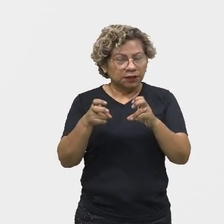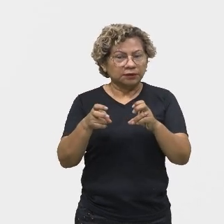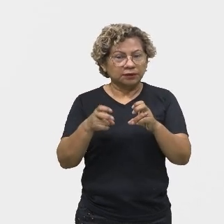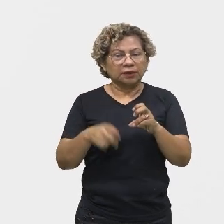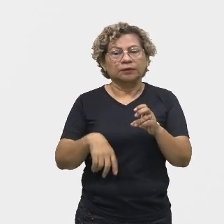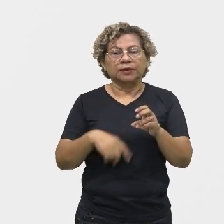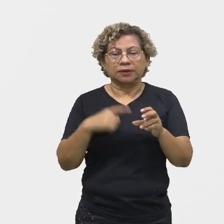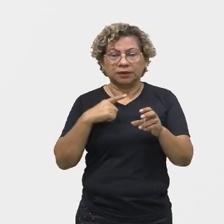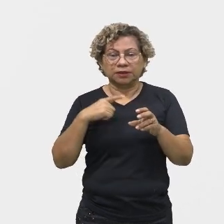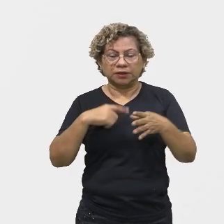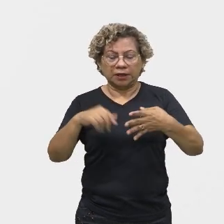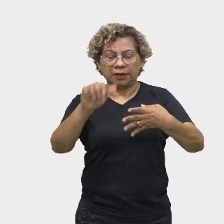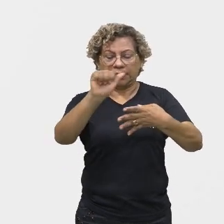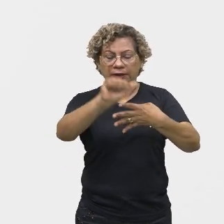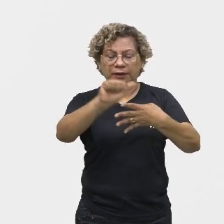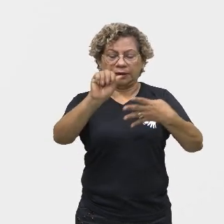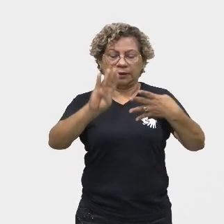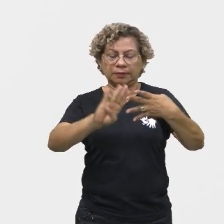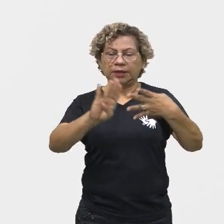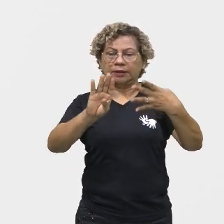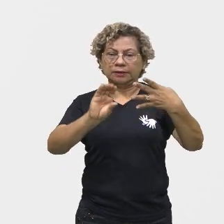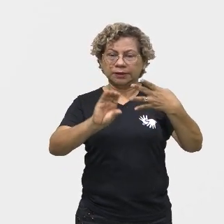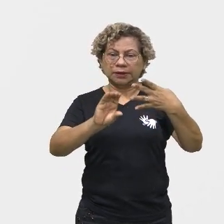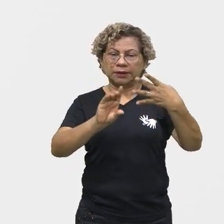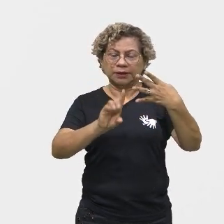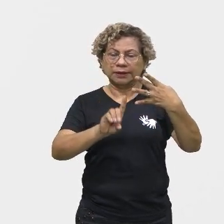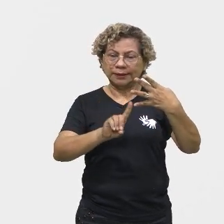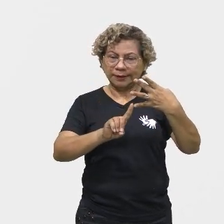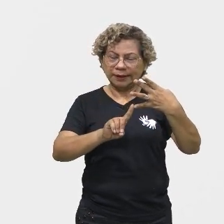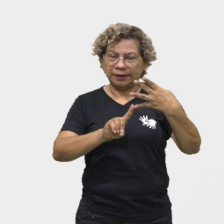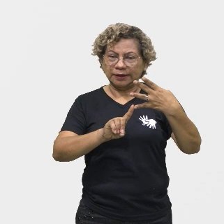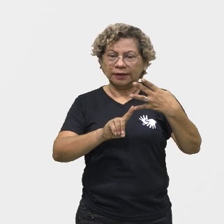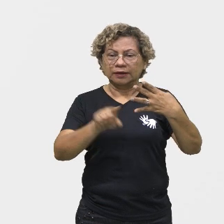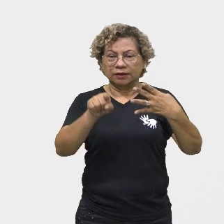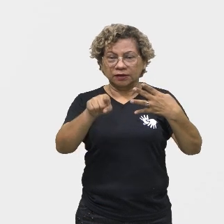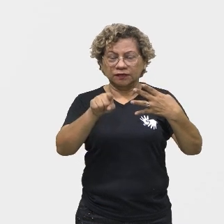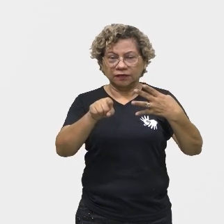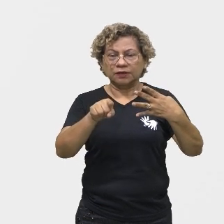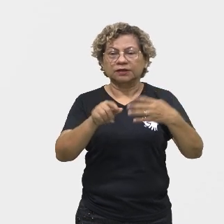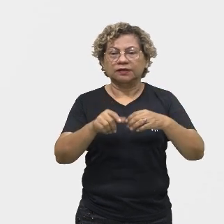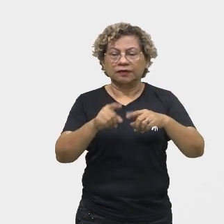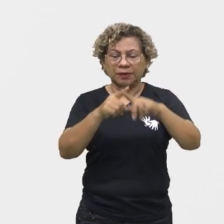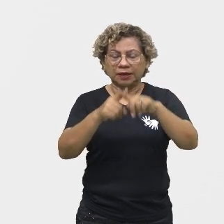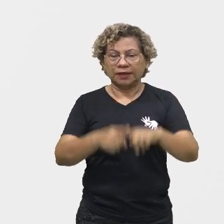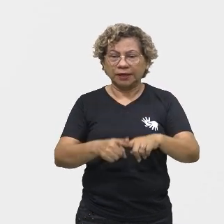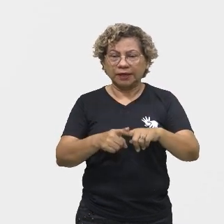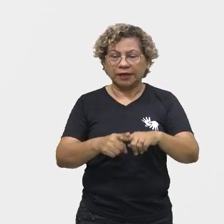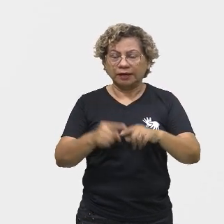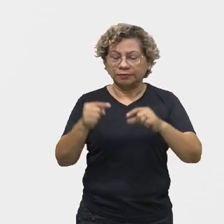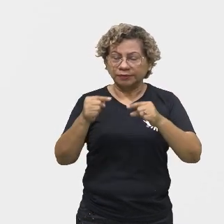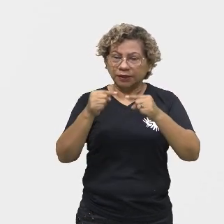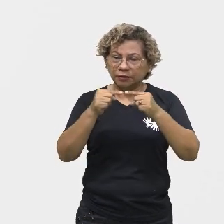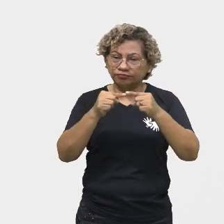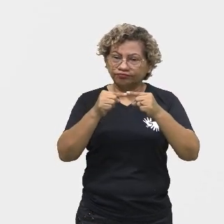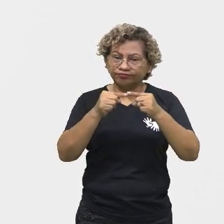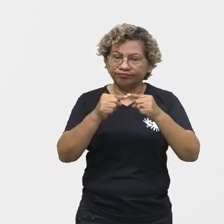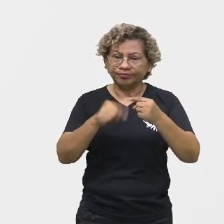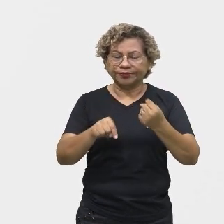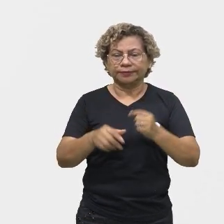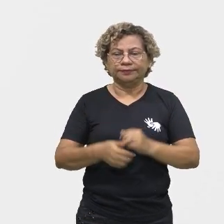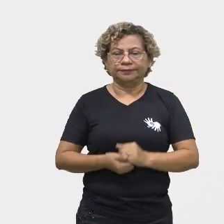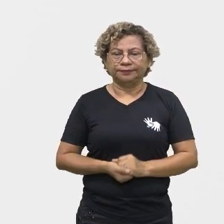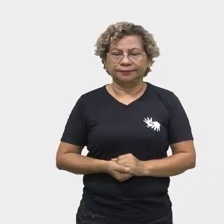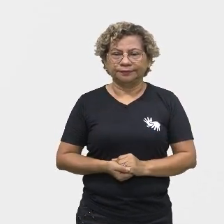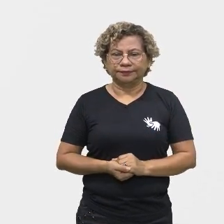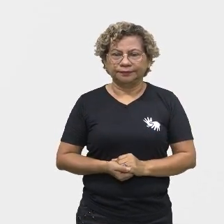as 4 alternativas e agora eu vou mostrar, então, a resposta dessa questão. Olha